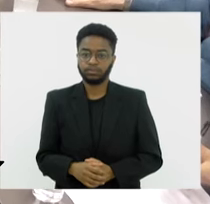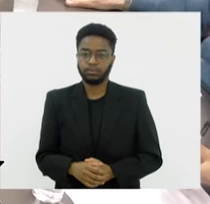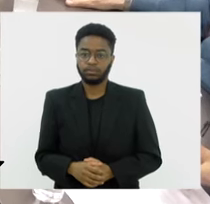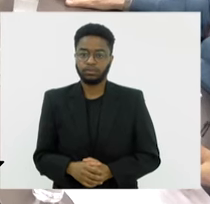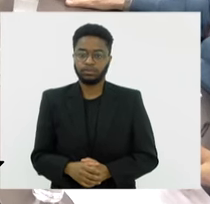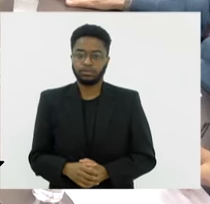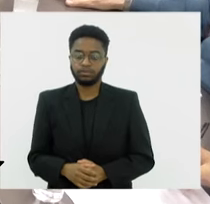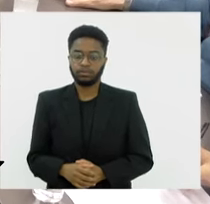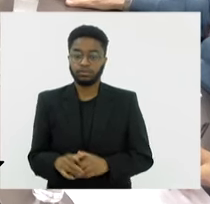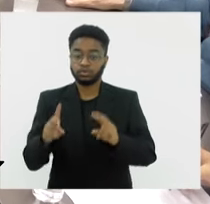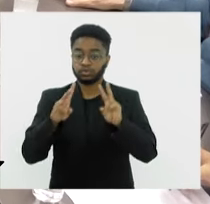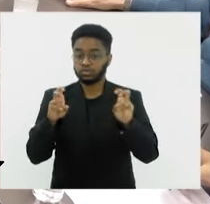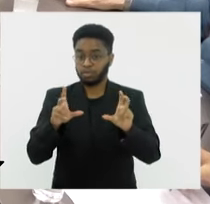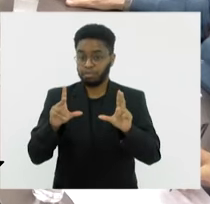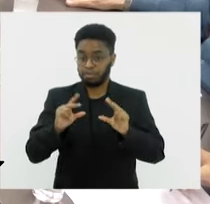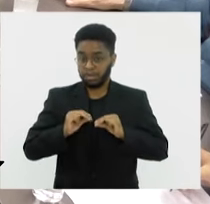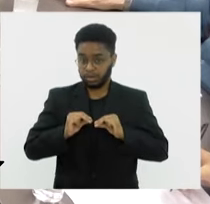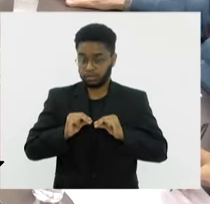No mérito,